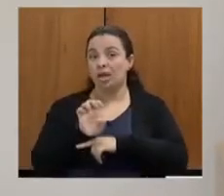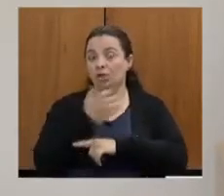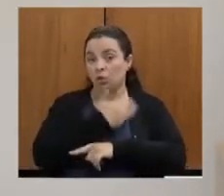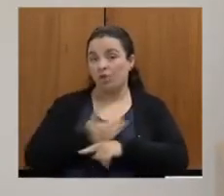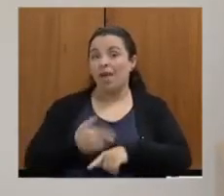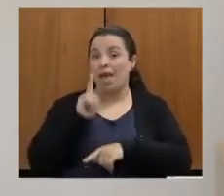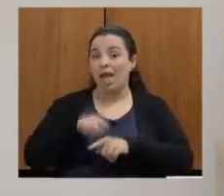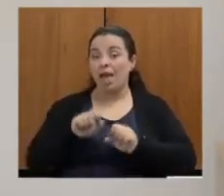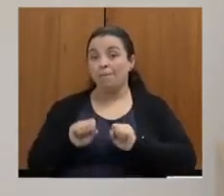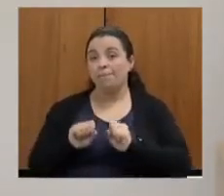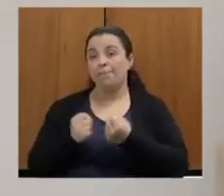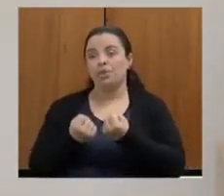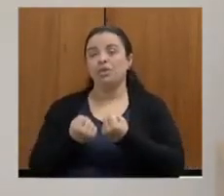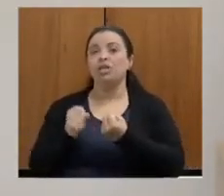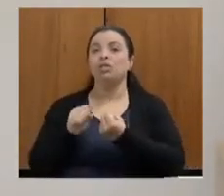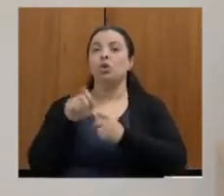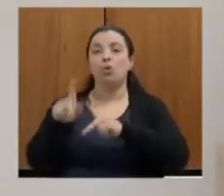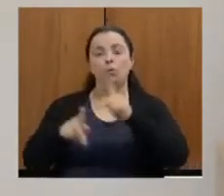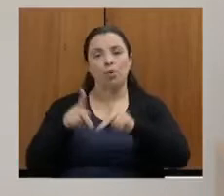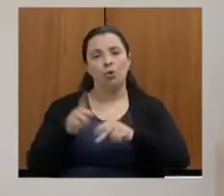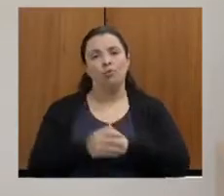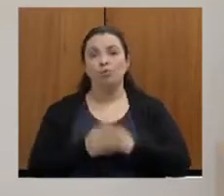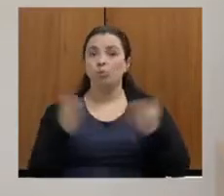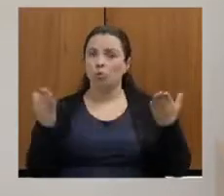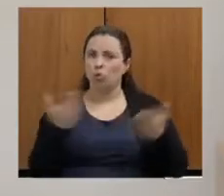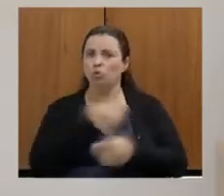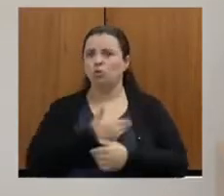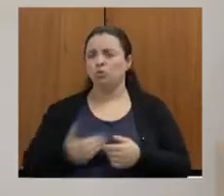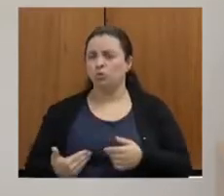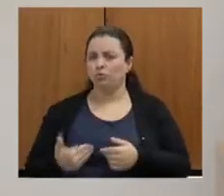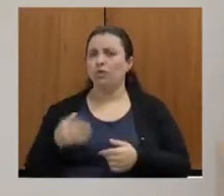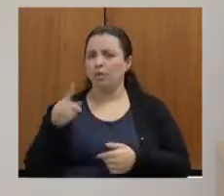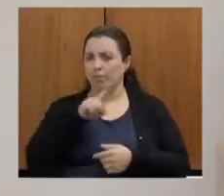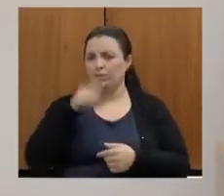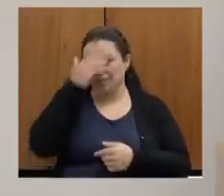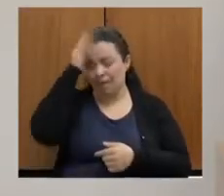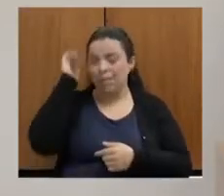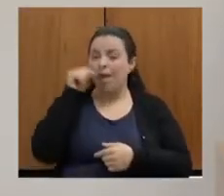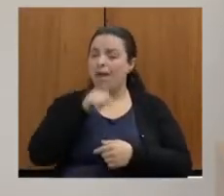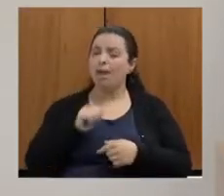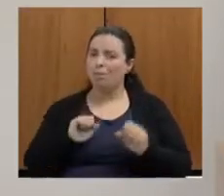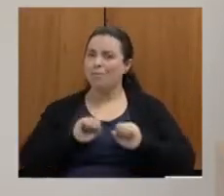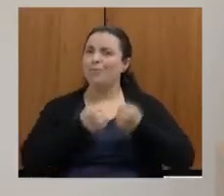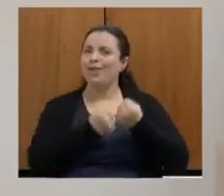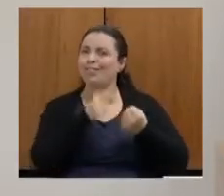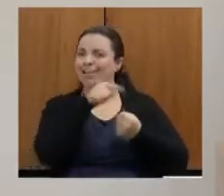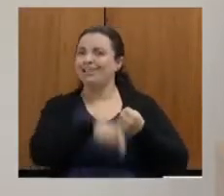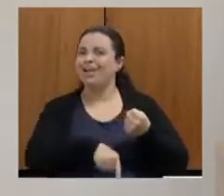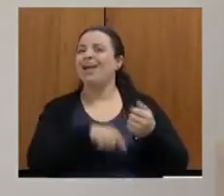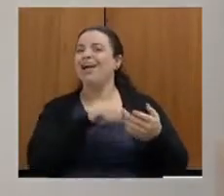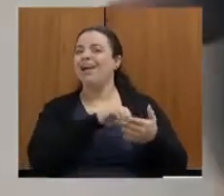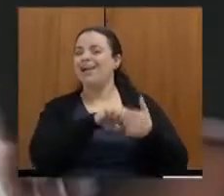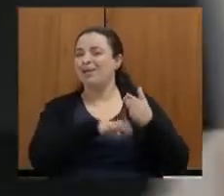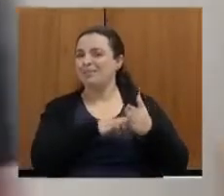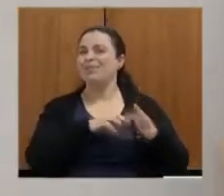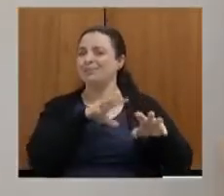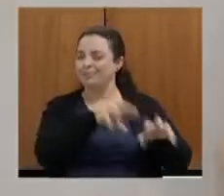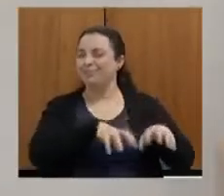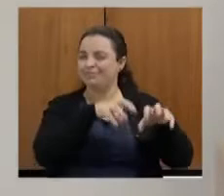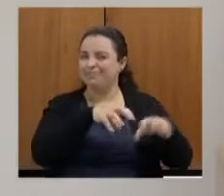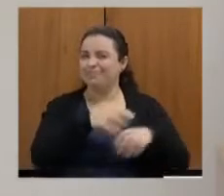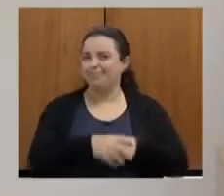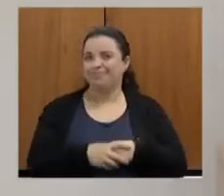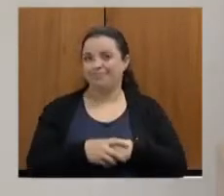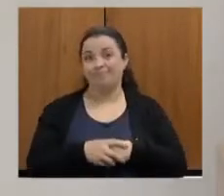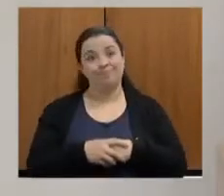povo hoje o governo Zema protege a mineradora as mineradoras Então a nossa tarefa que ia lembrar